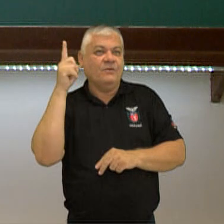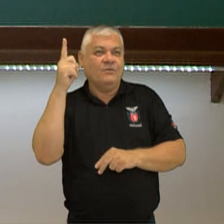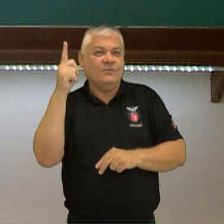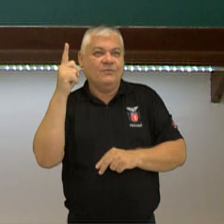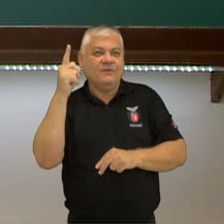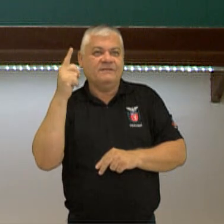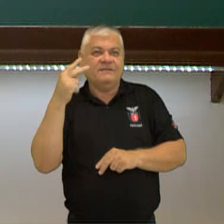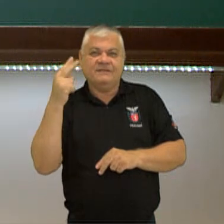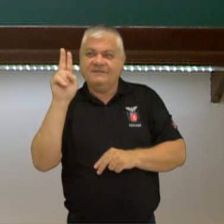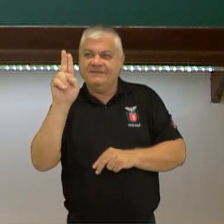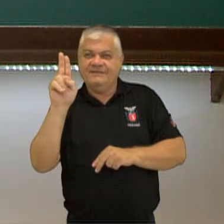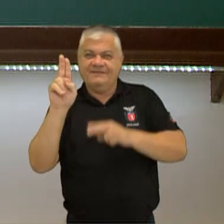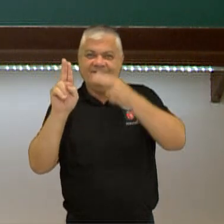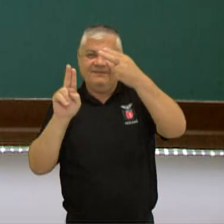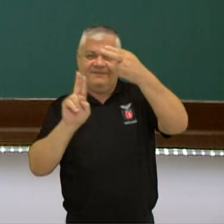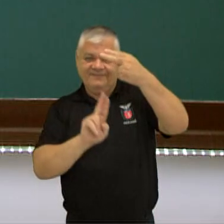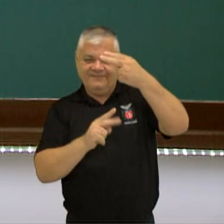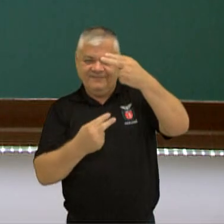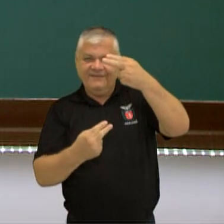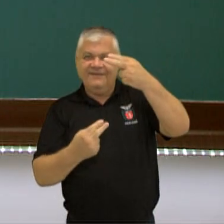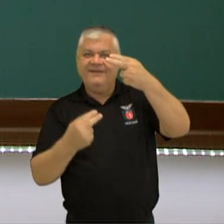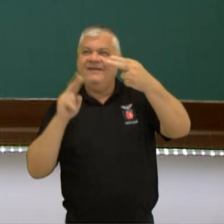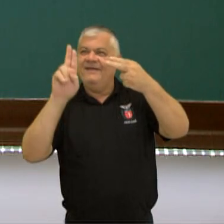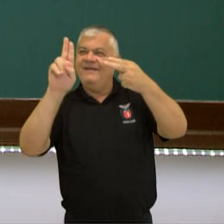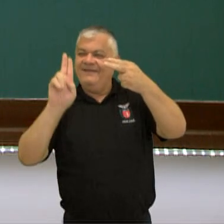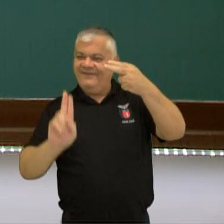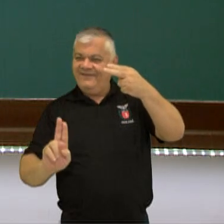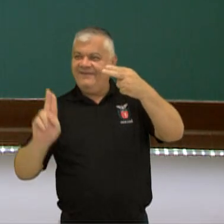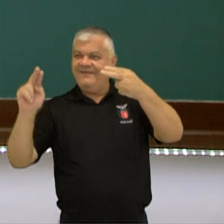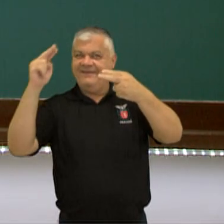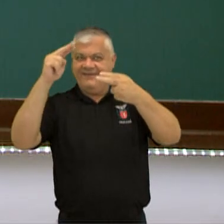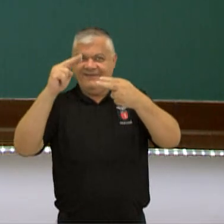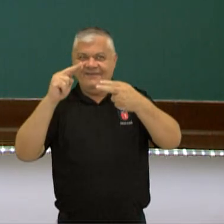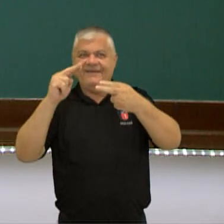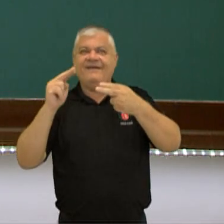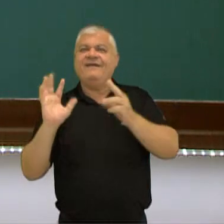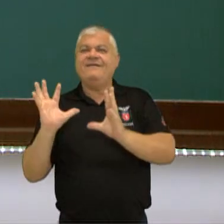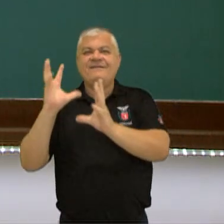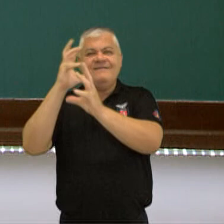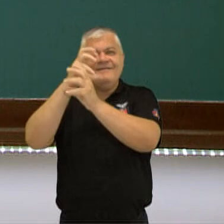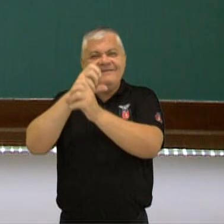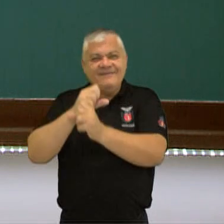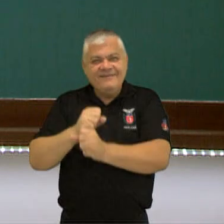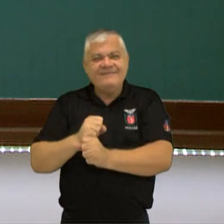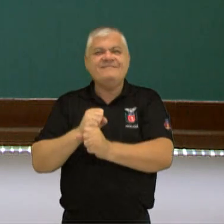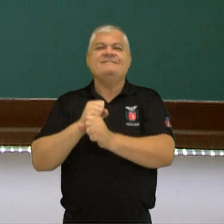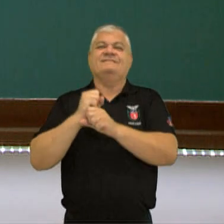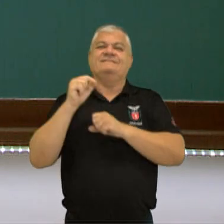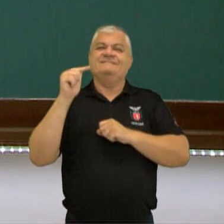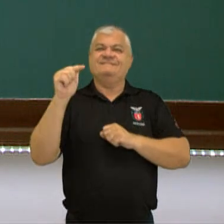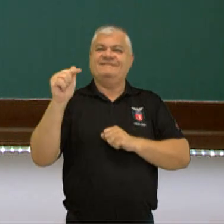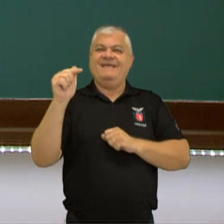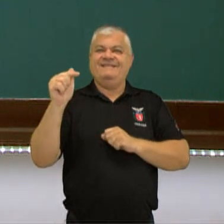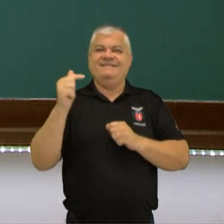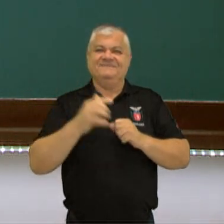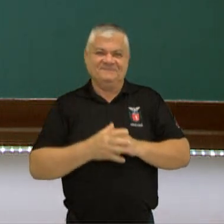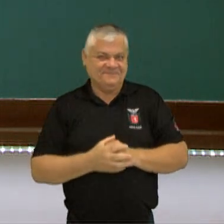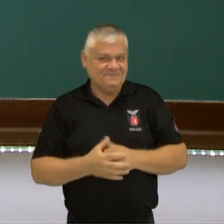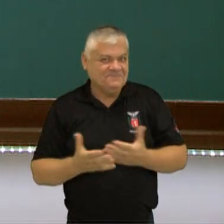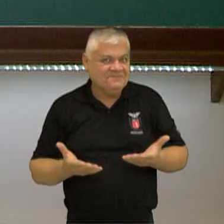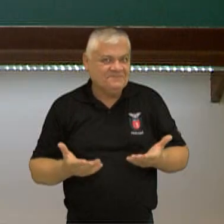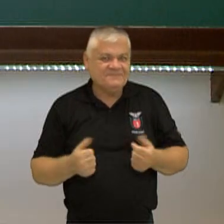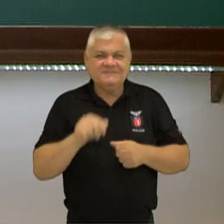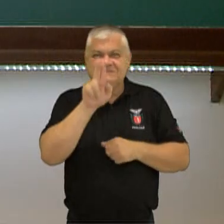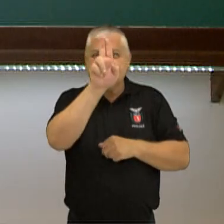1, 2, 3. Ali 4, lá com oxigênio 5, 6, 7.